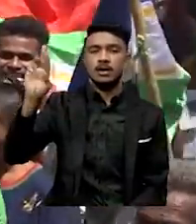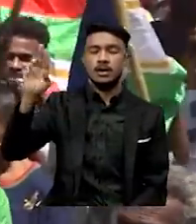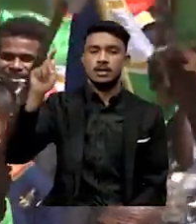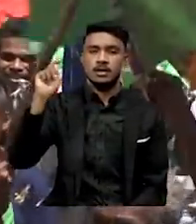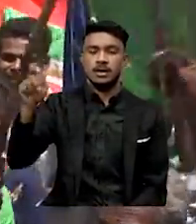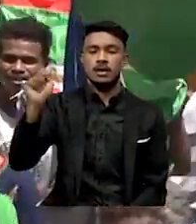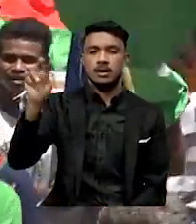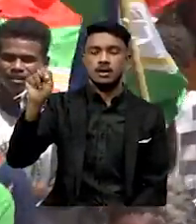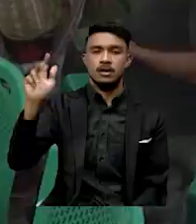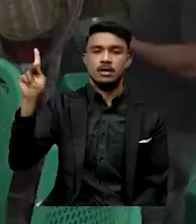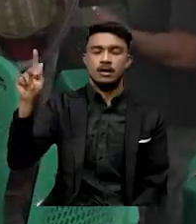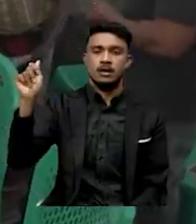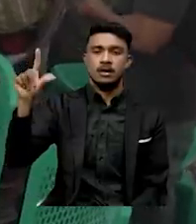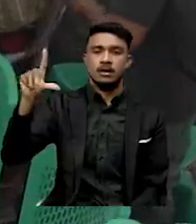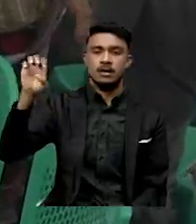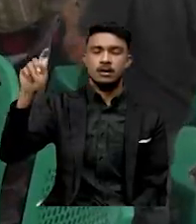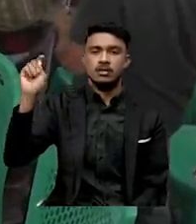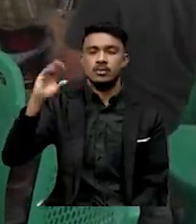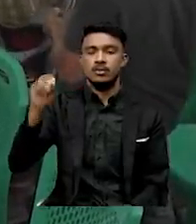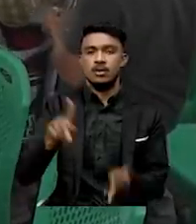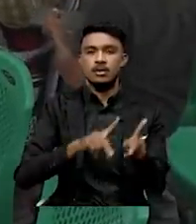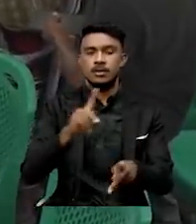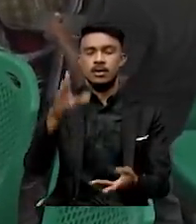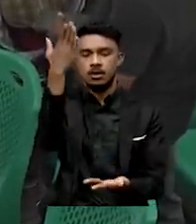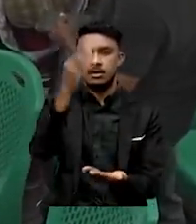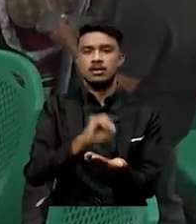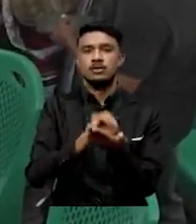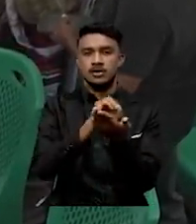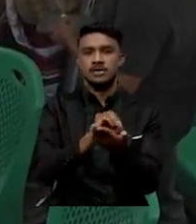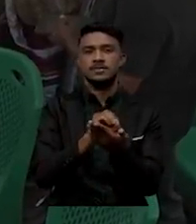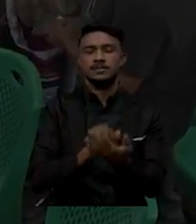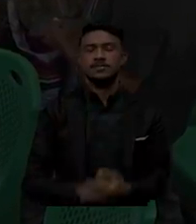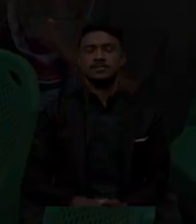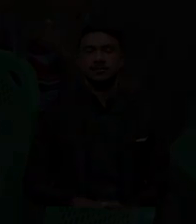apoiante Sira Iha Raioa. Zimi Fernandes, Juvial da Costa, Ziemen.